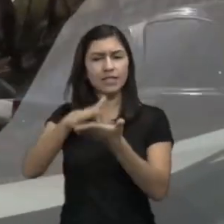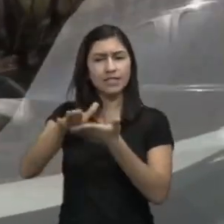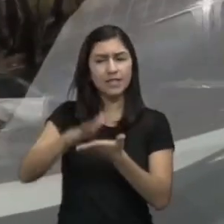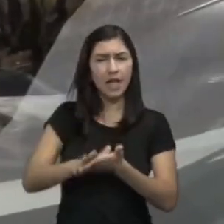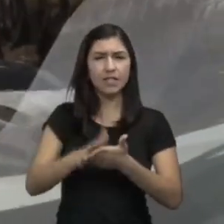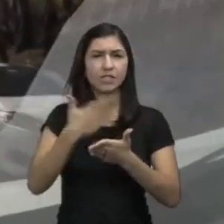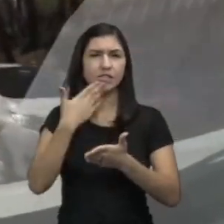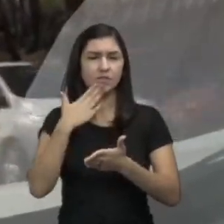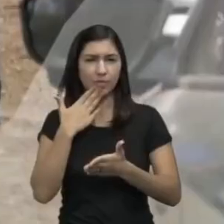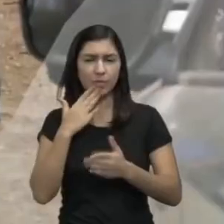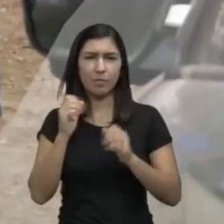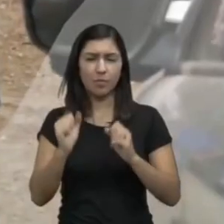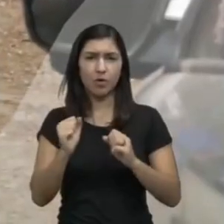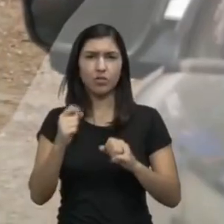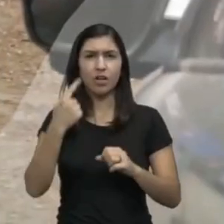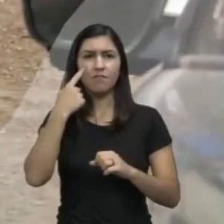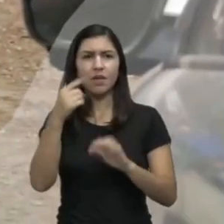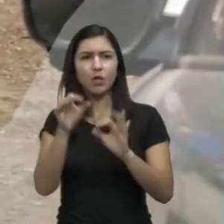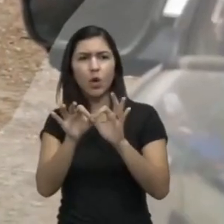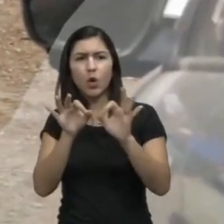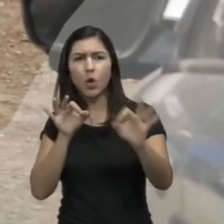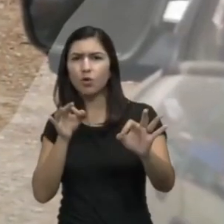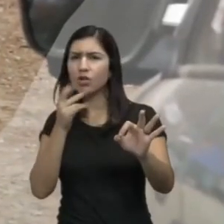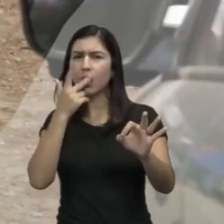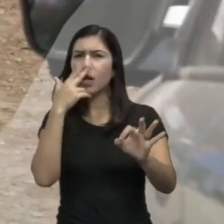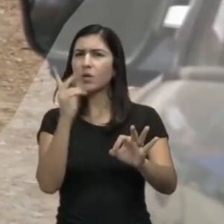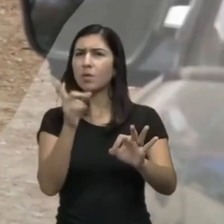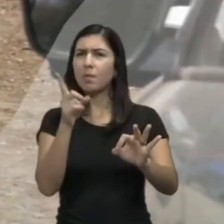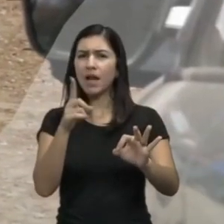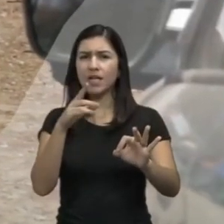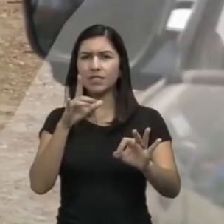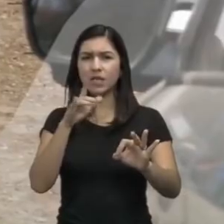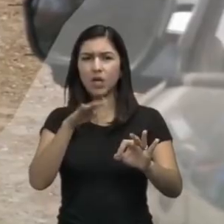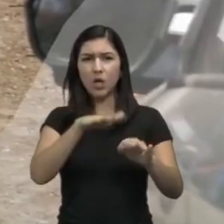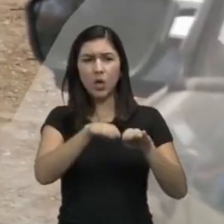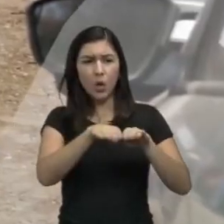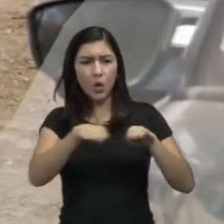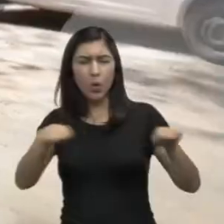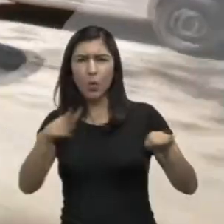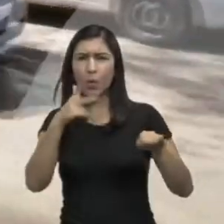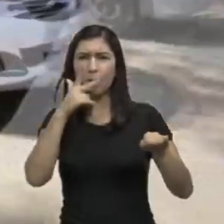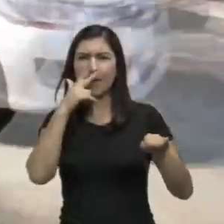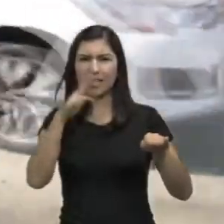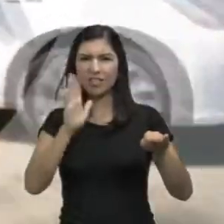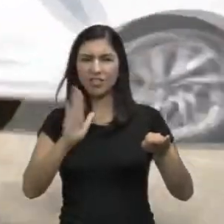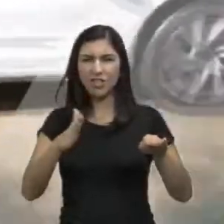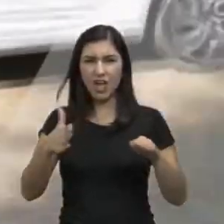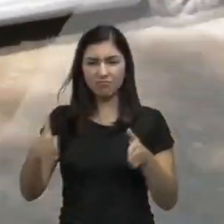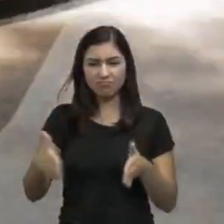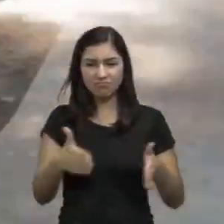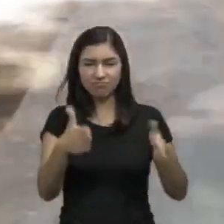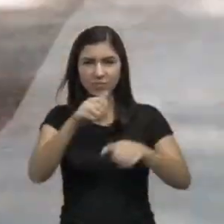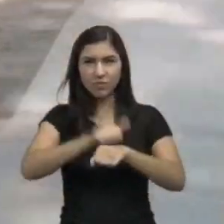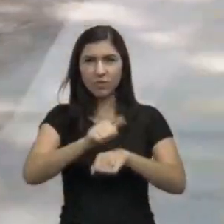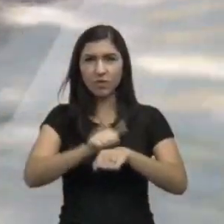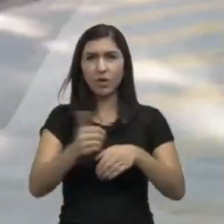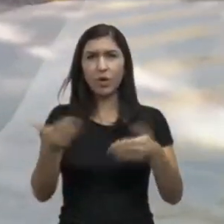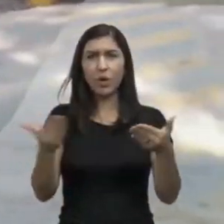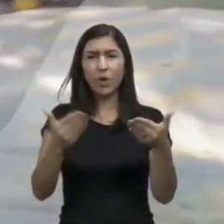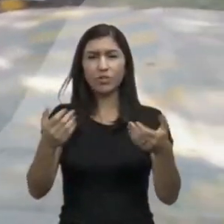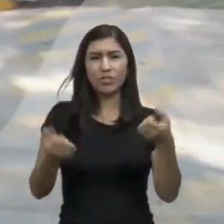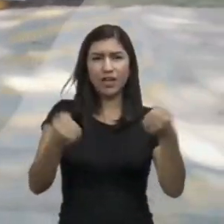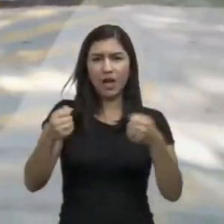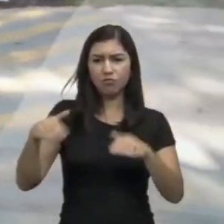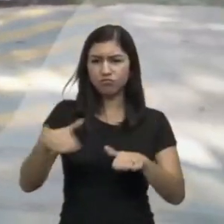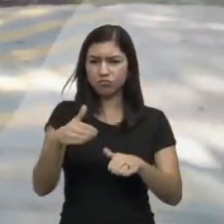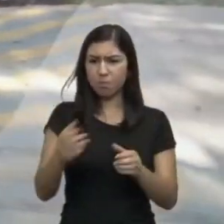e deformações. Olhando de longe, nem parece que essa rua já foi pavimentada. Hoje os carros passam e levantam poeira,